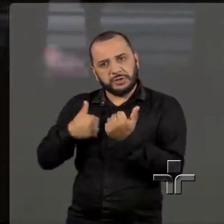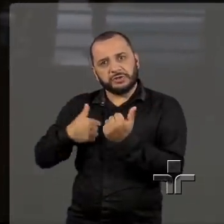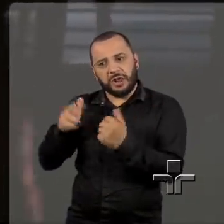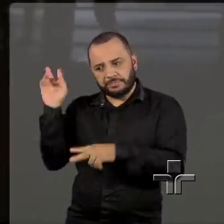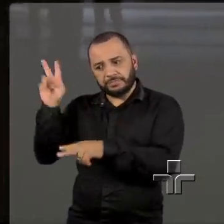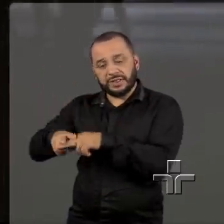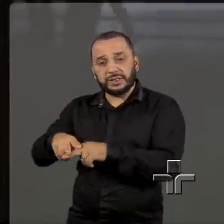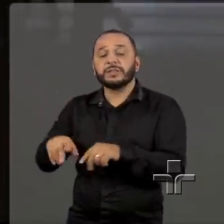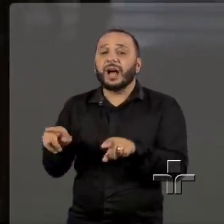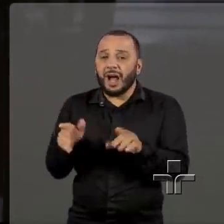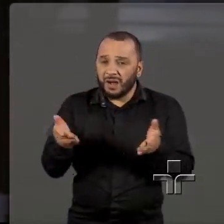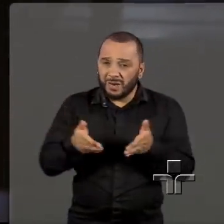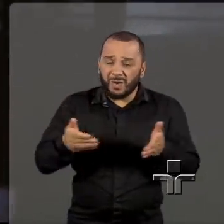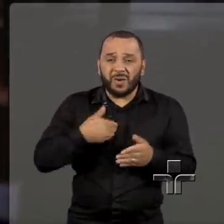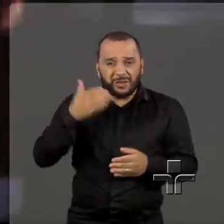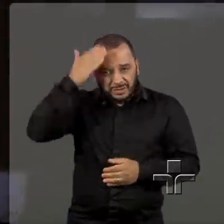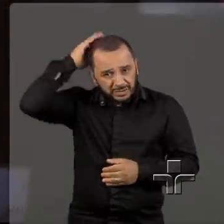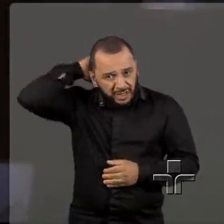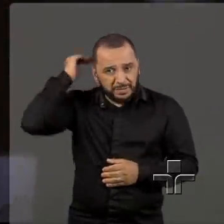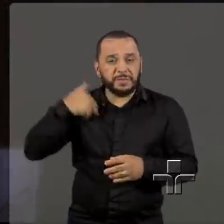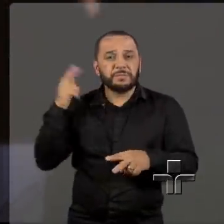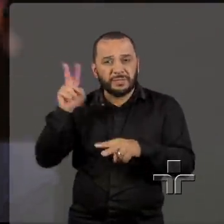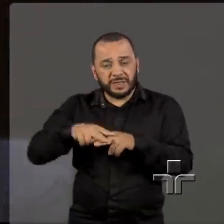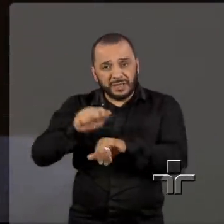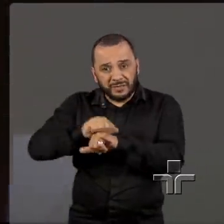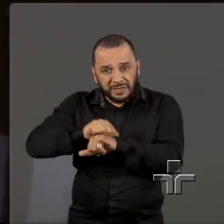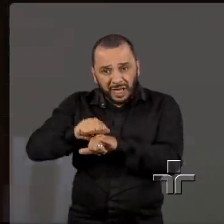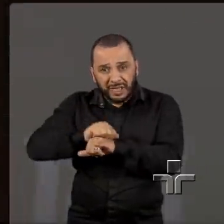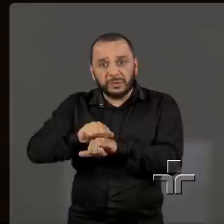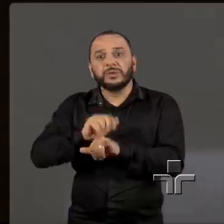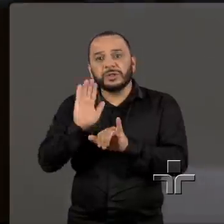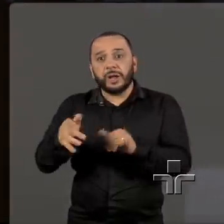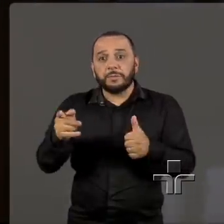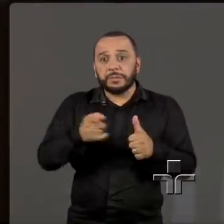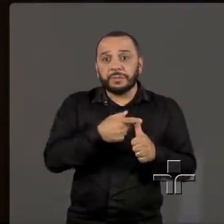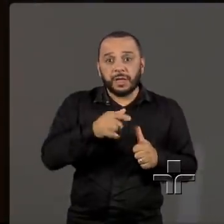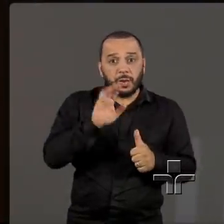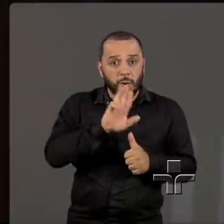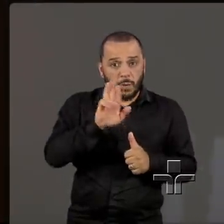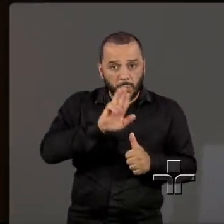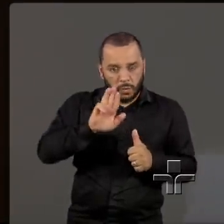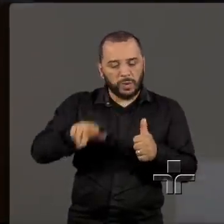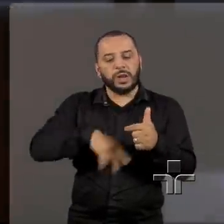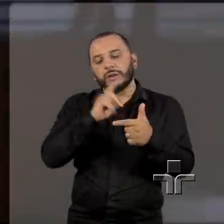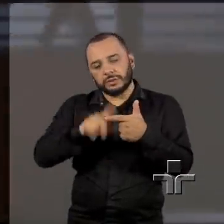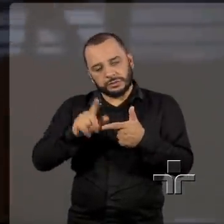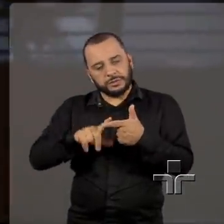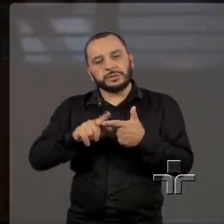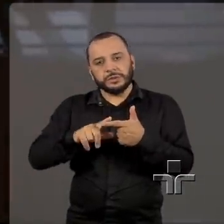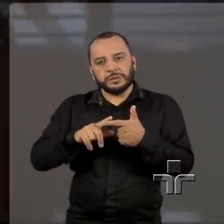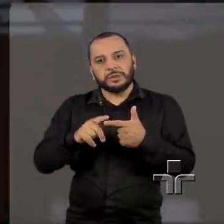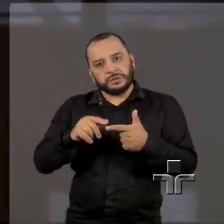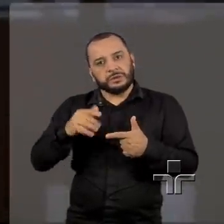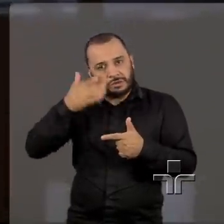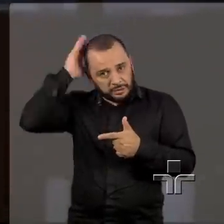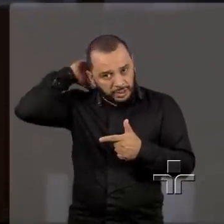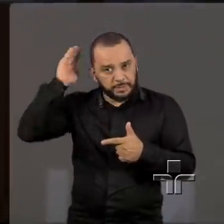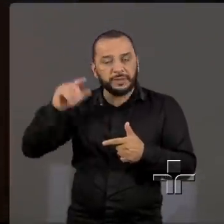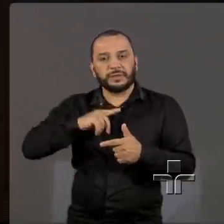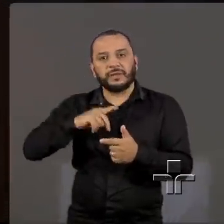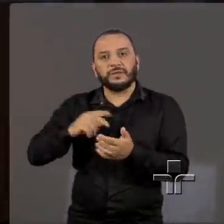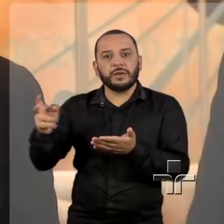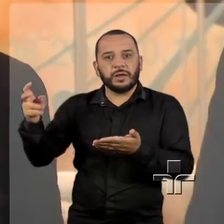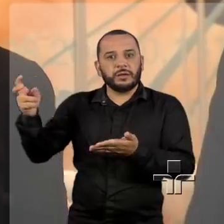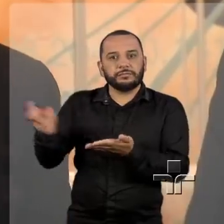segundo ex-presidente preso na Operação Lava Jato. O primeiro foi Lula. Outros 2 sofreram processo de impeachment, Fernando Collor de Mello e